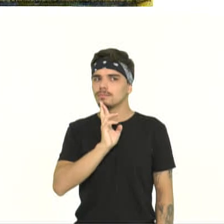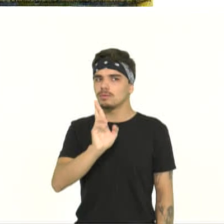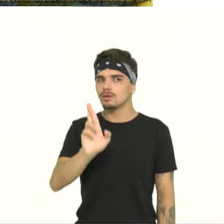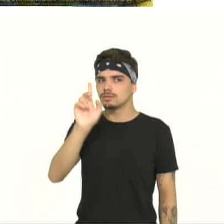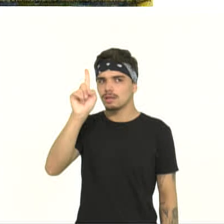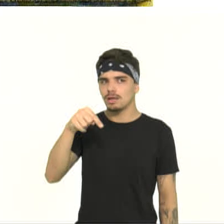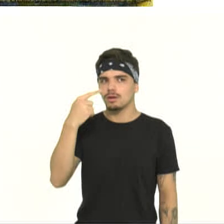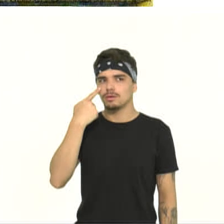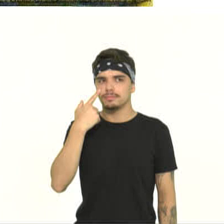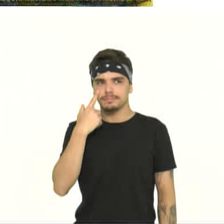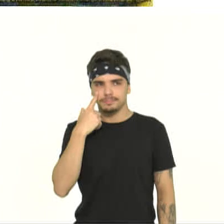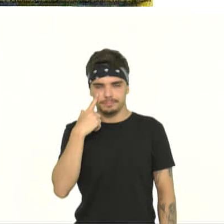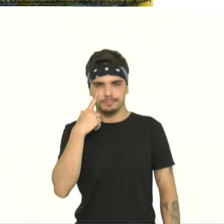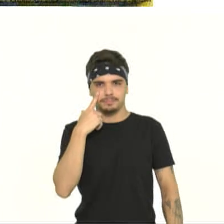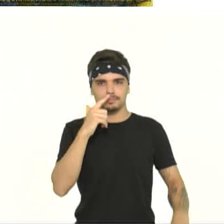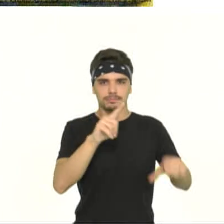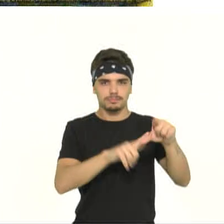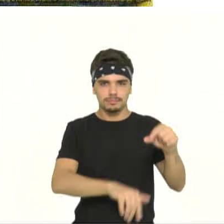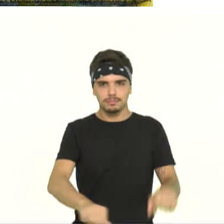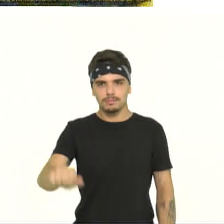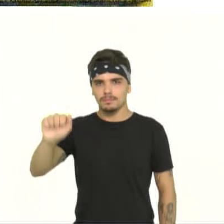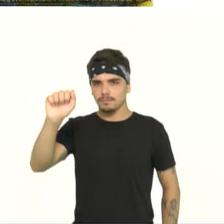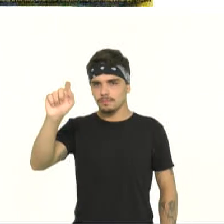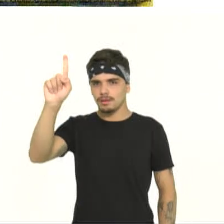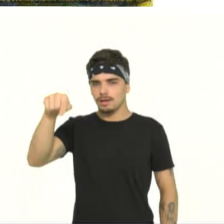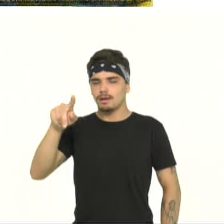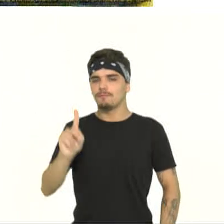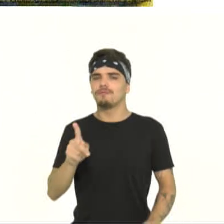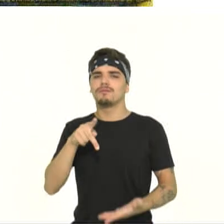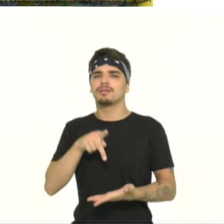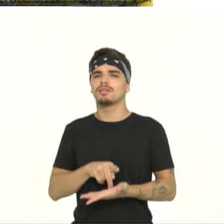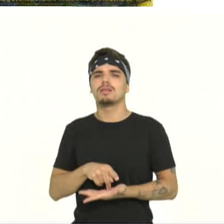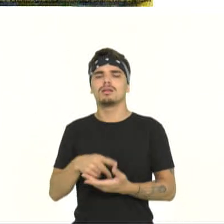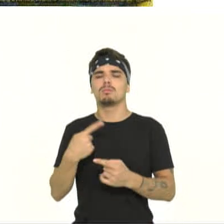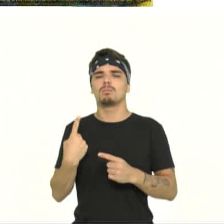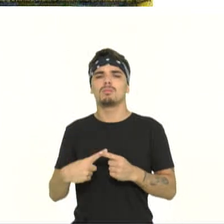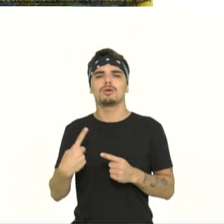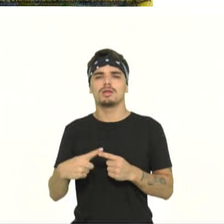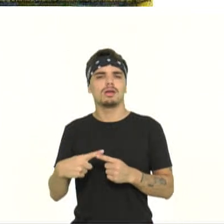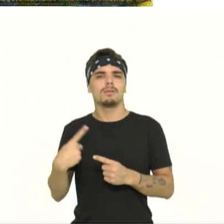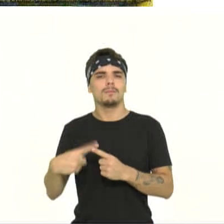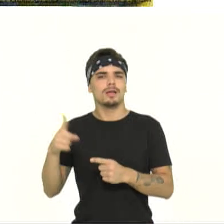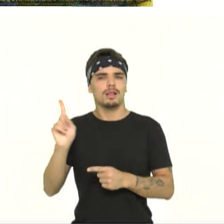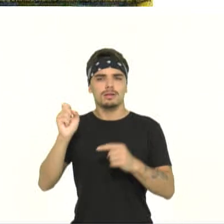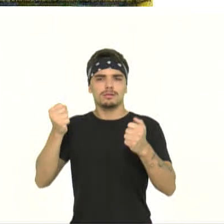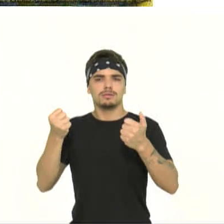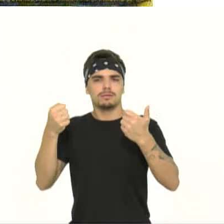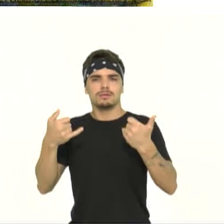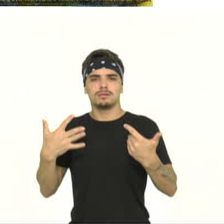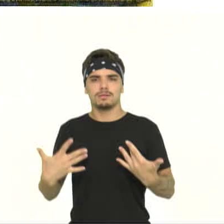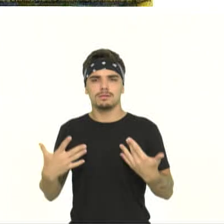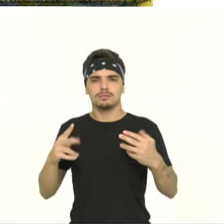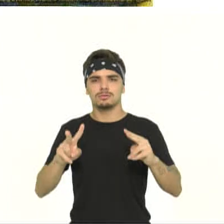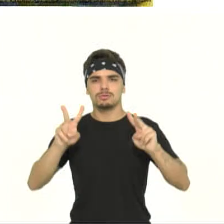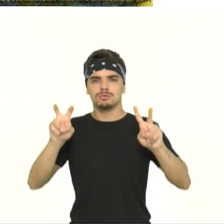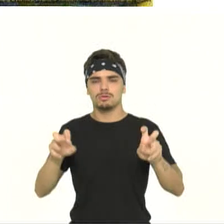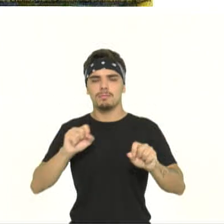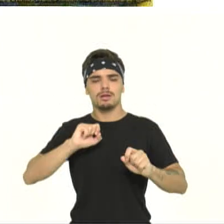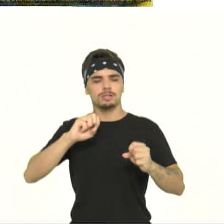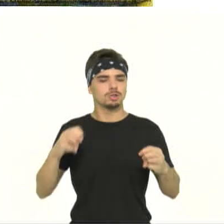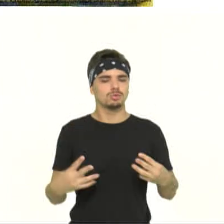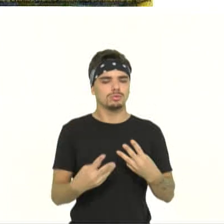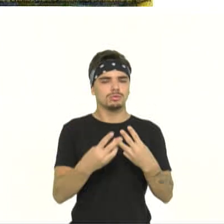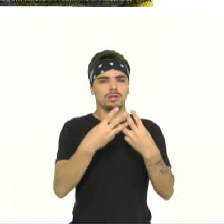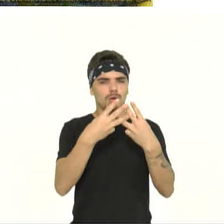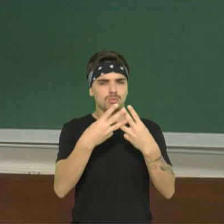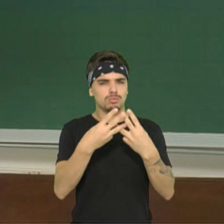é a alternativa A é verdadeira. Verdadeira por quê? Porque ela fala justamente isso, o judeu era